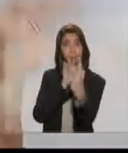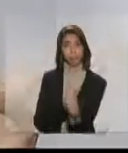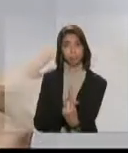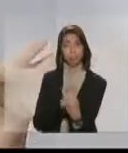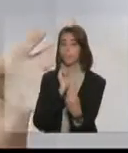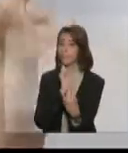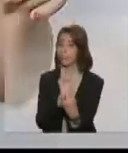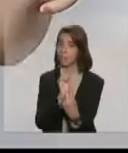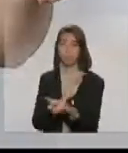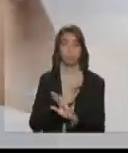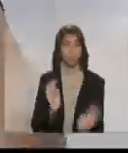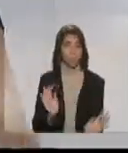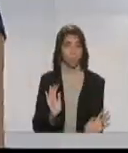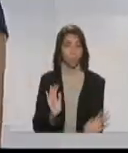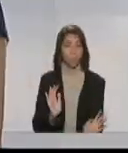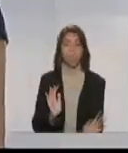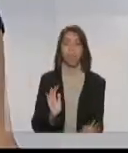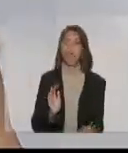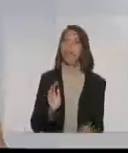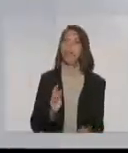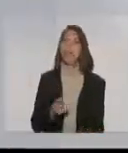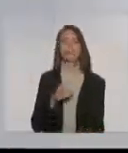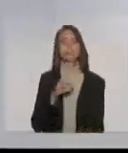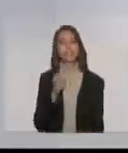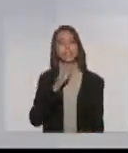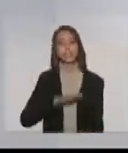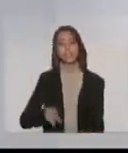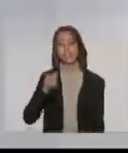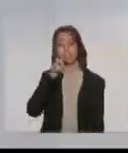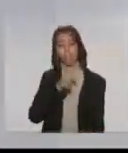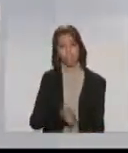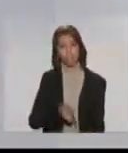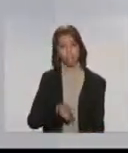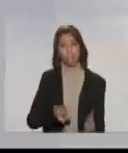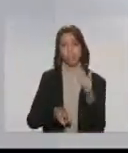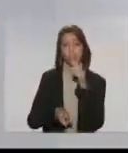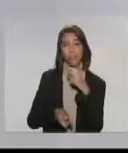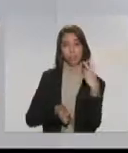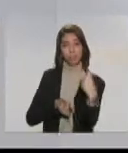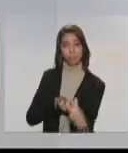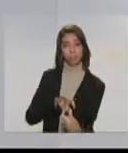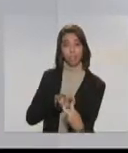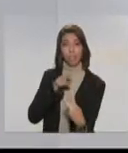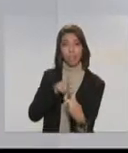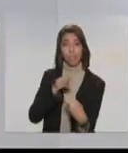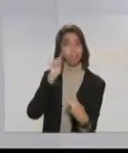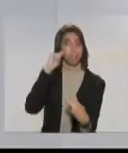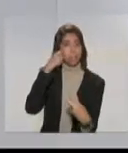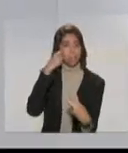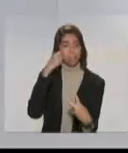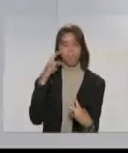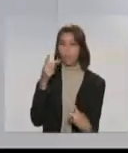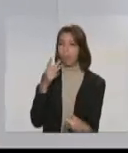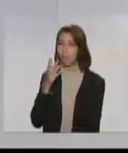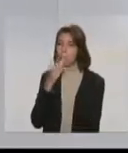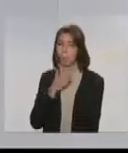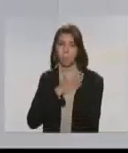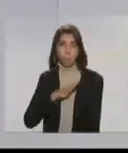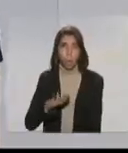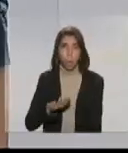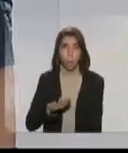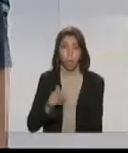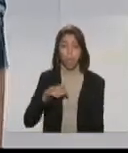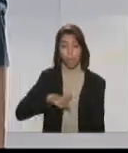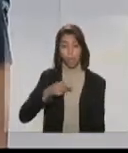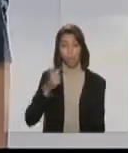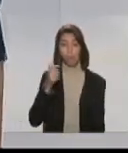só tem falado na av fantástico e aí botaram é uma criança sentada sentar uma mulher negra e ela tinha que falar eu não gosto da sua cor